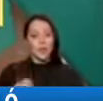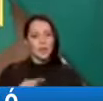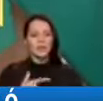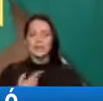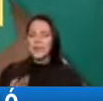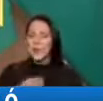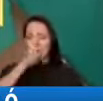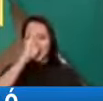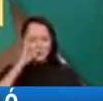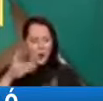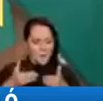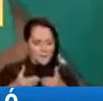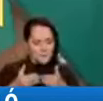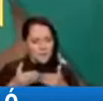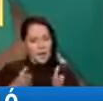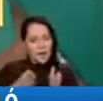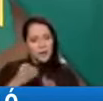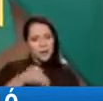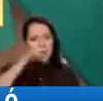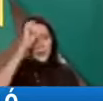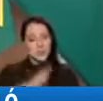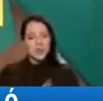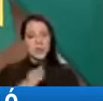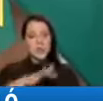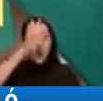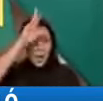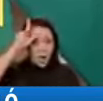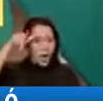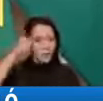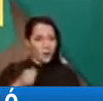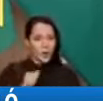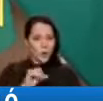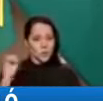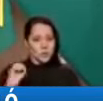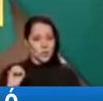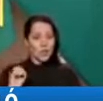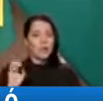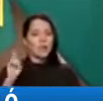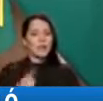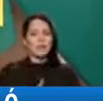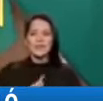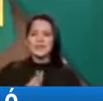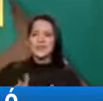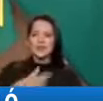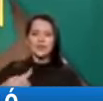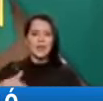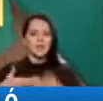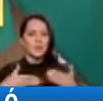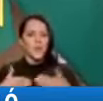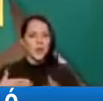porta que a porta de entrada do Brasil para a África ocidental que uma vasto mercado